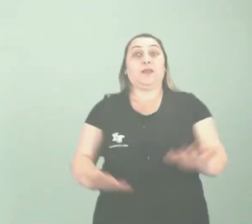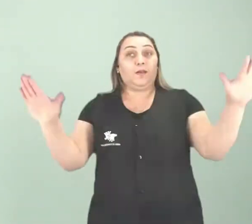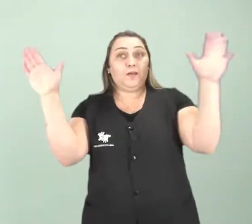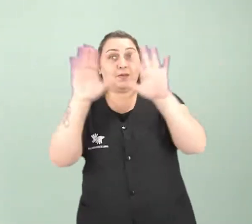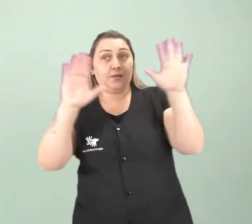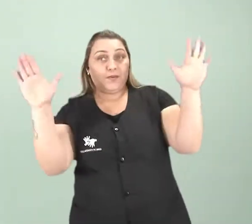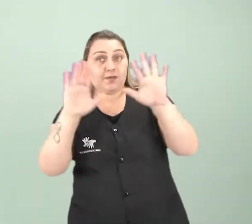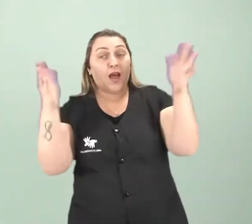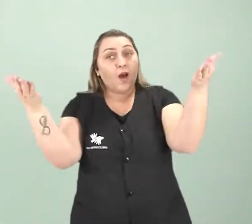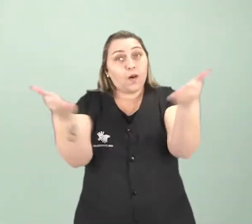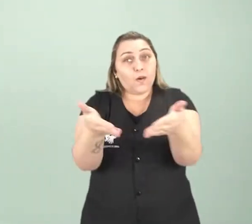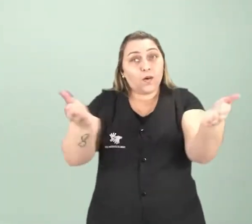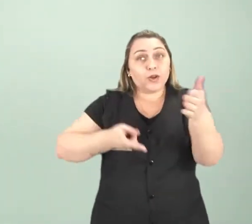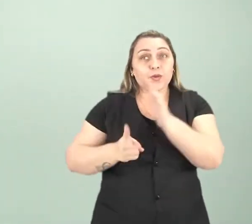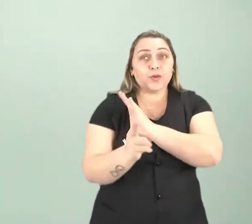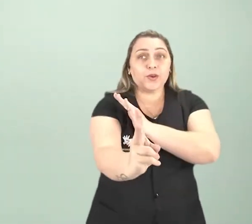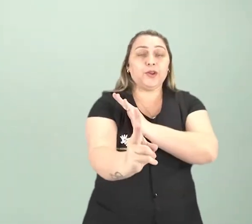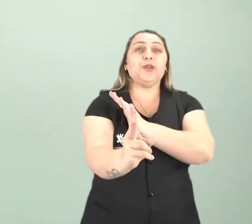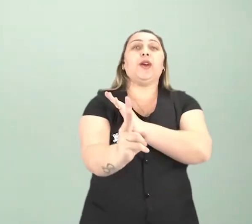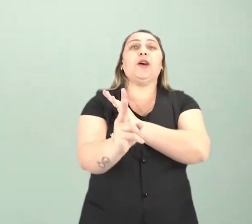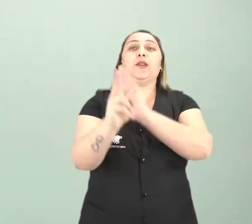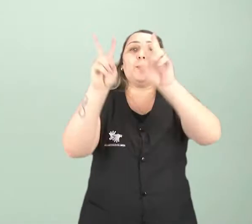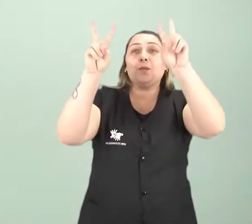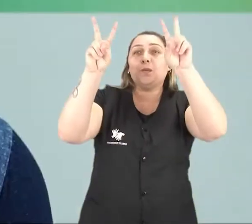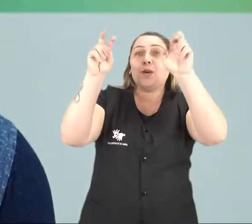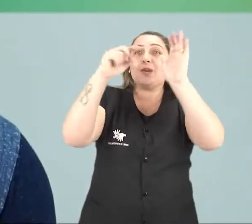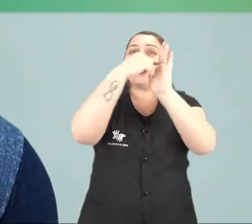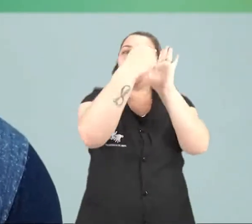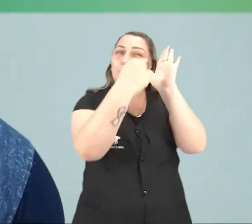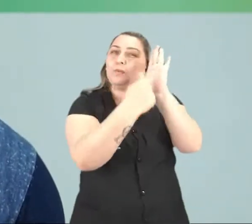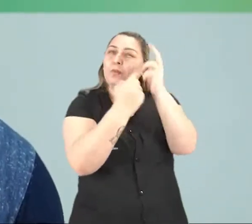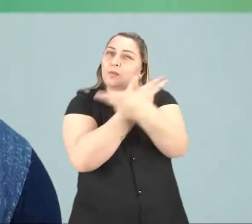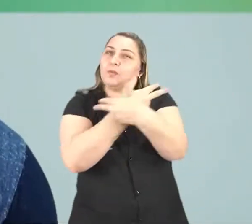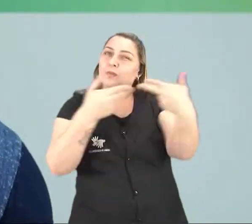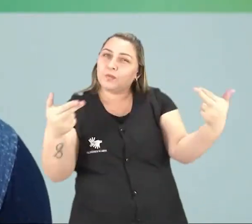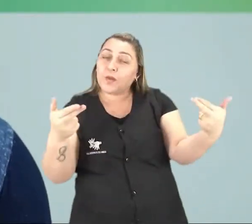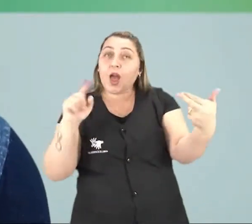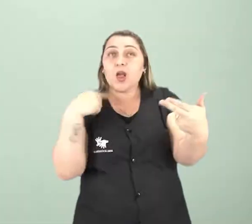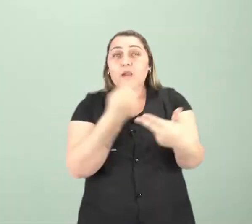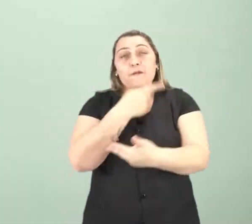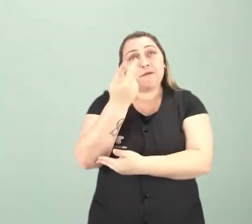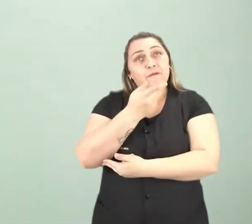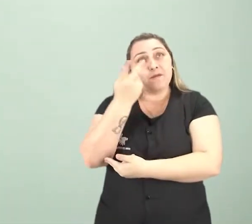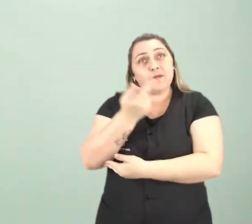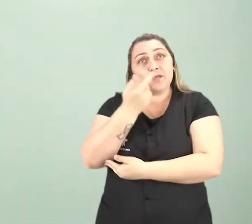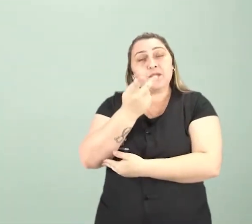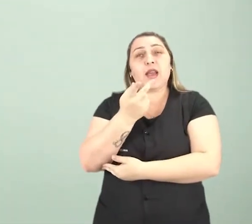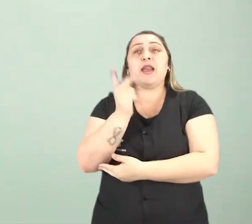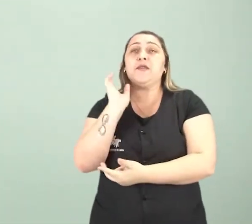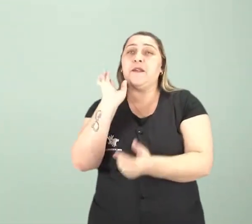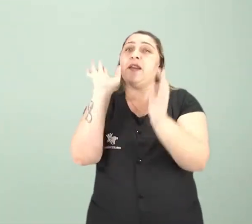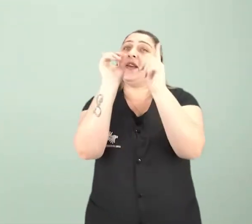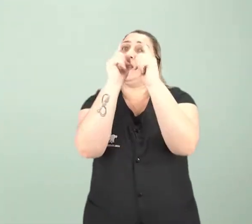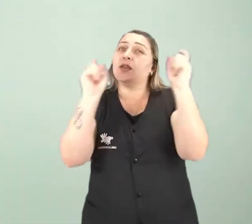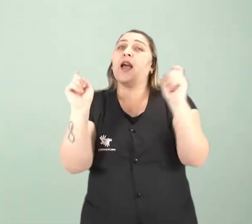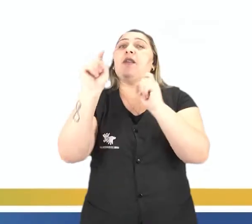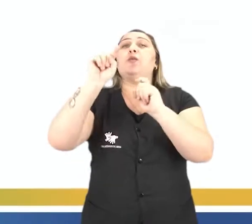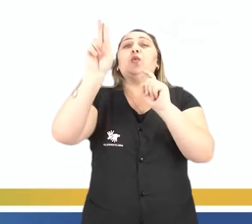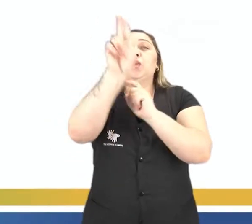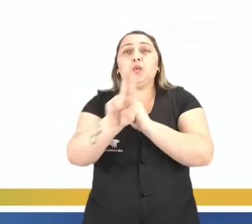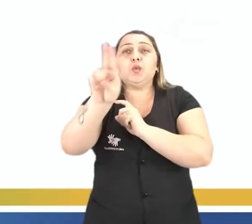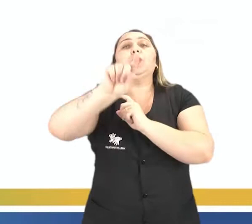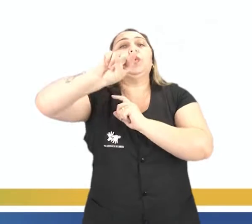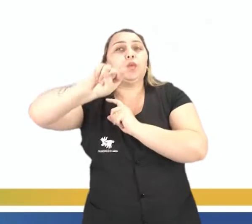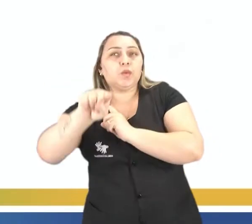Olá pessoal, hoje nós vamos dar continuidade ao assunto sobre pontuação. Nós vamos falar especificamente sobre a vírgula,